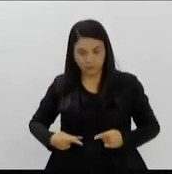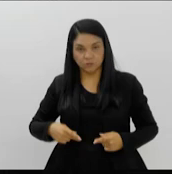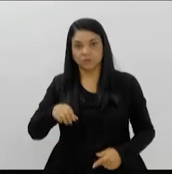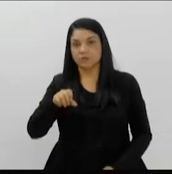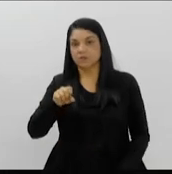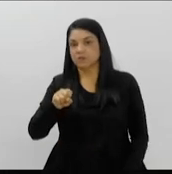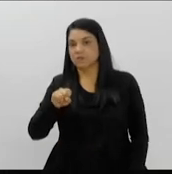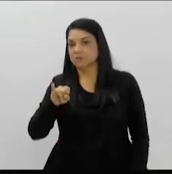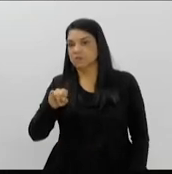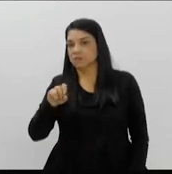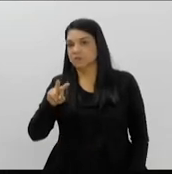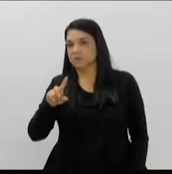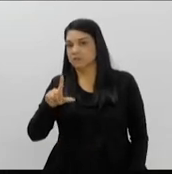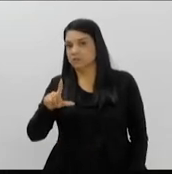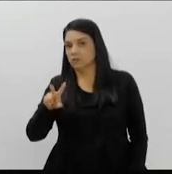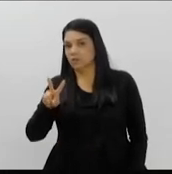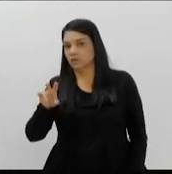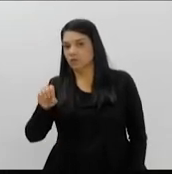Almeida.